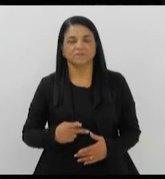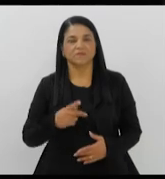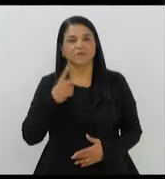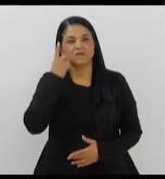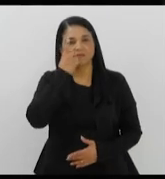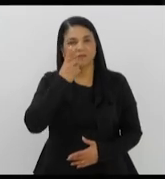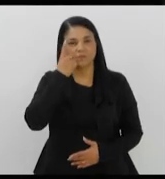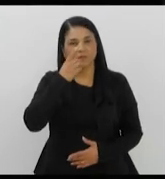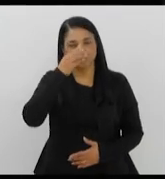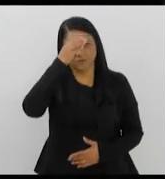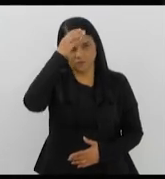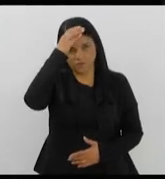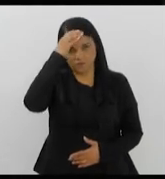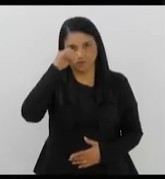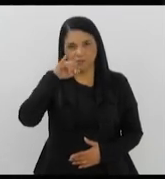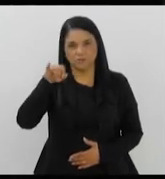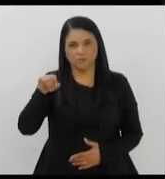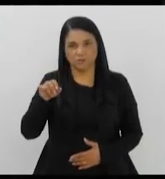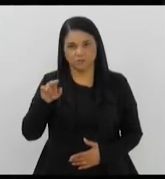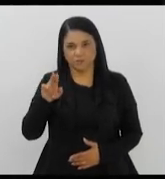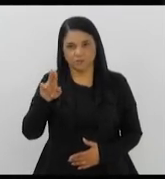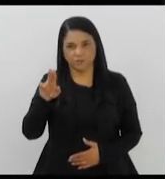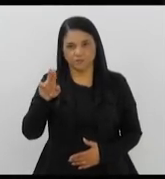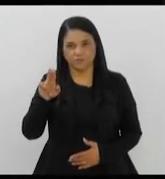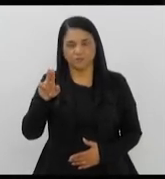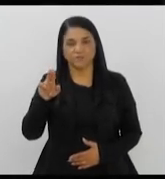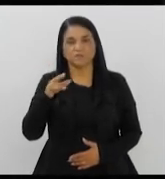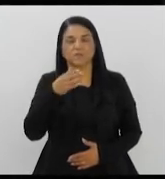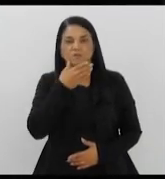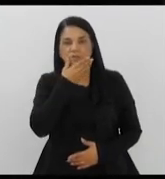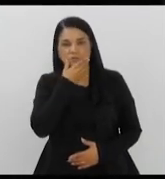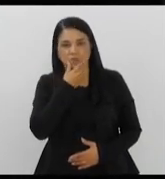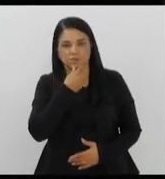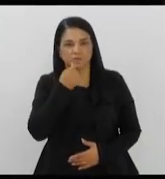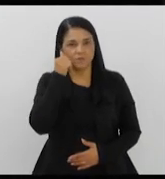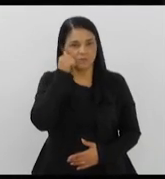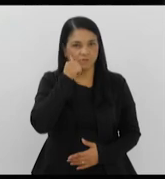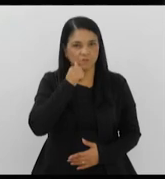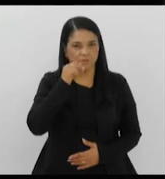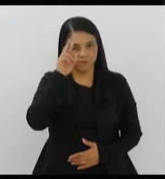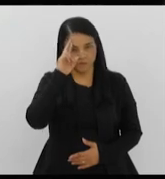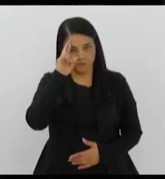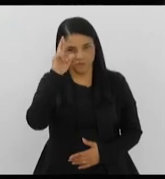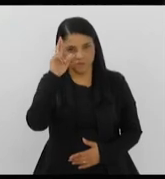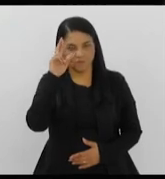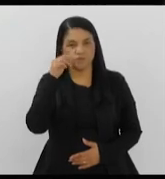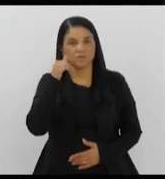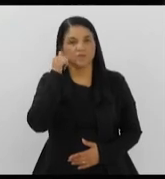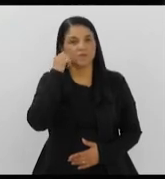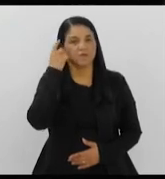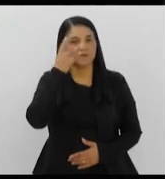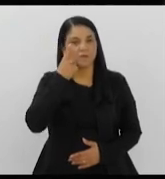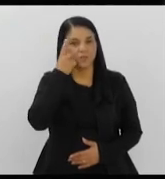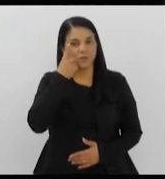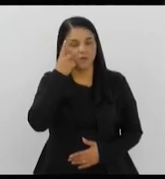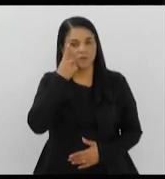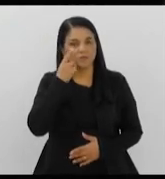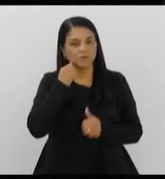deputada Tia Ju, senhoras e senhores deputados que nos